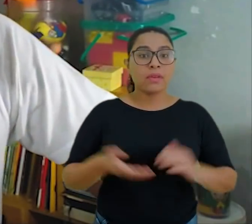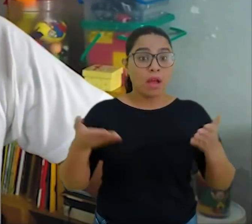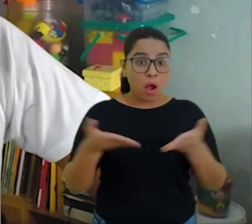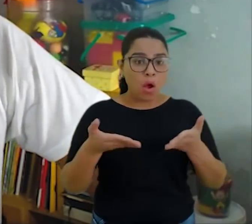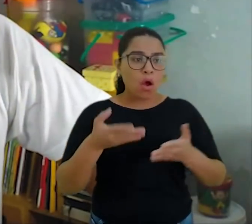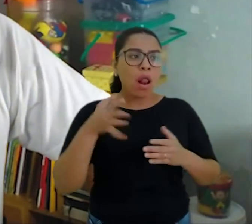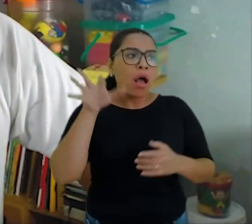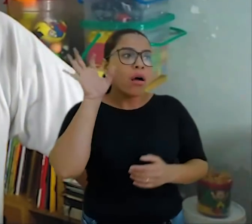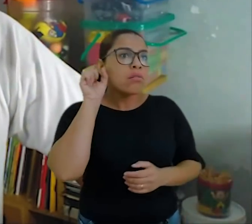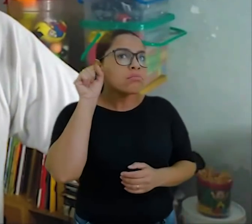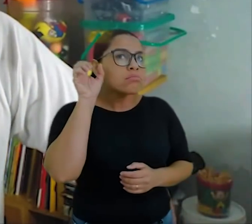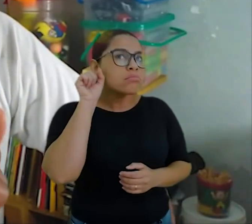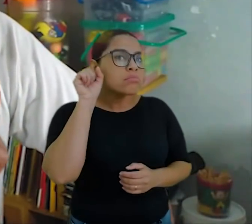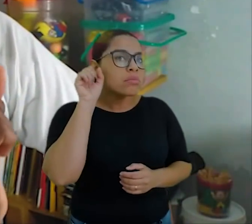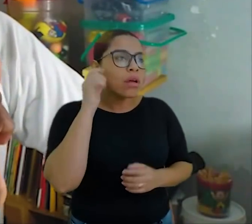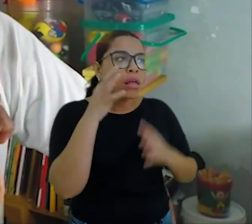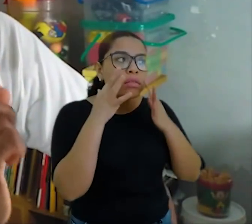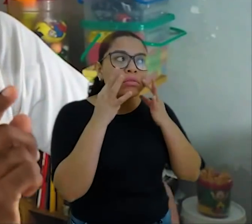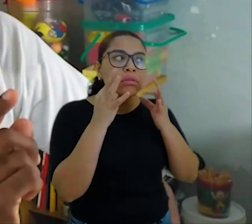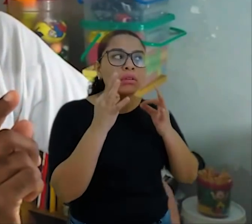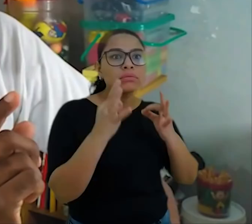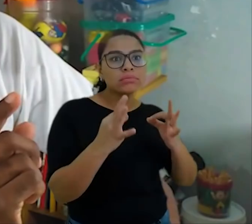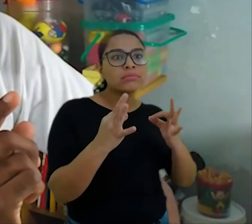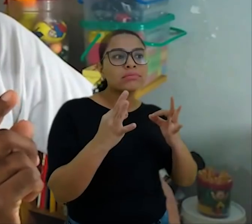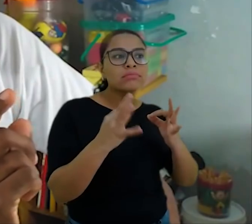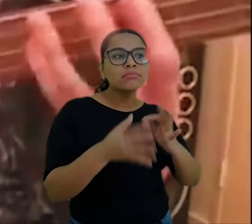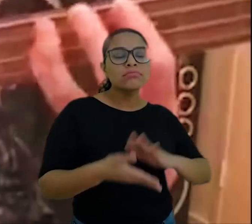Agora escuta esse com muita atenção.